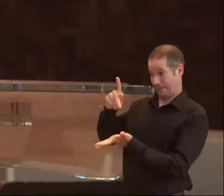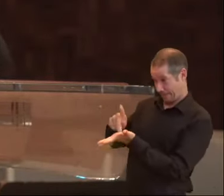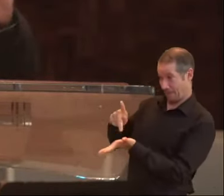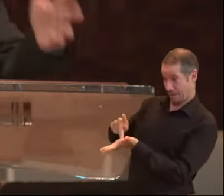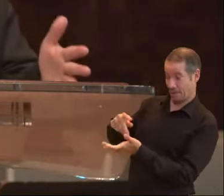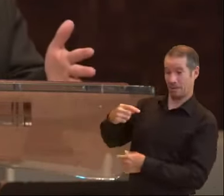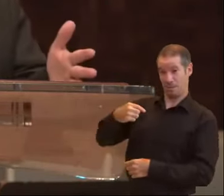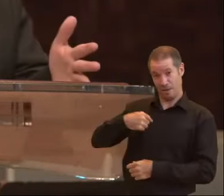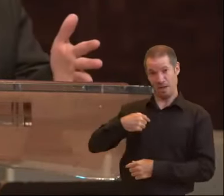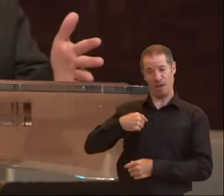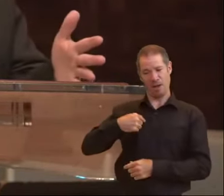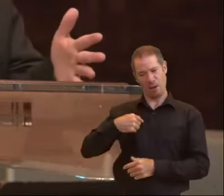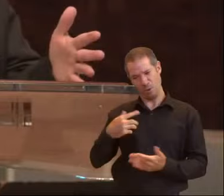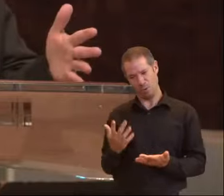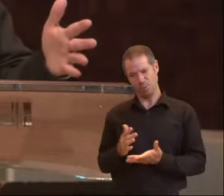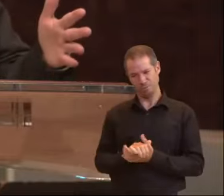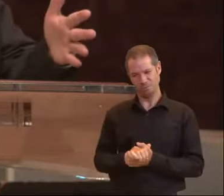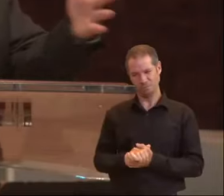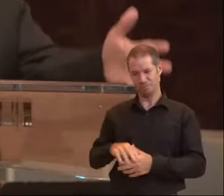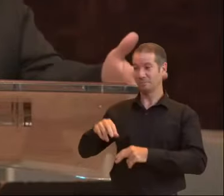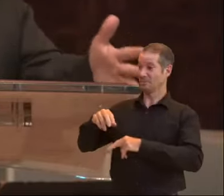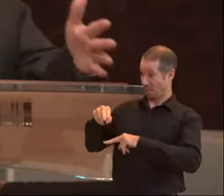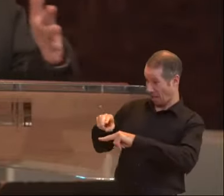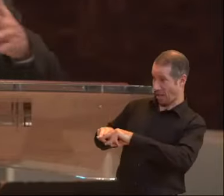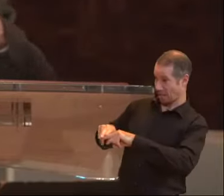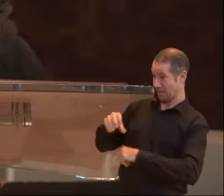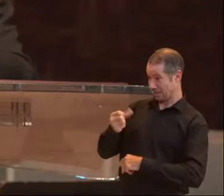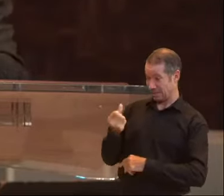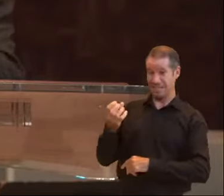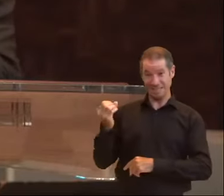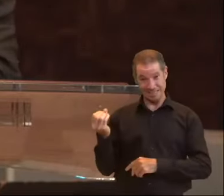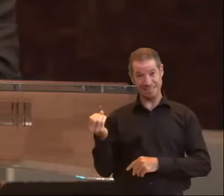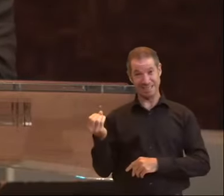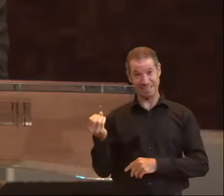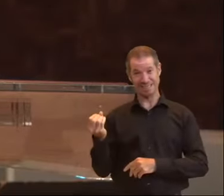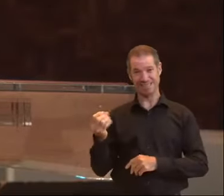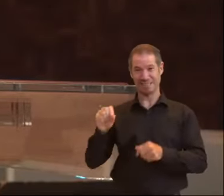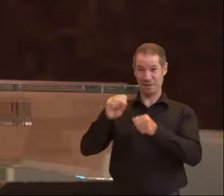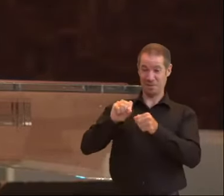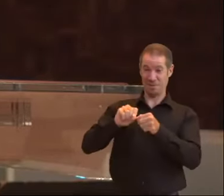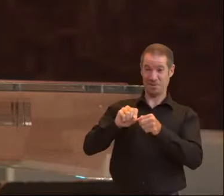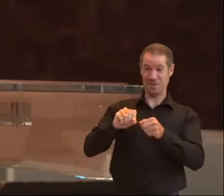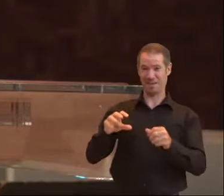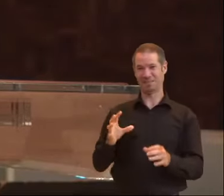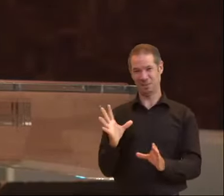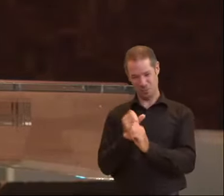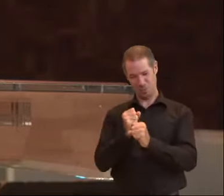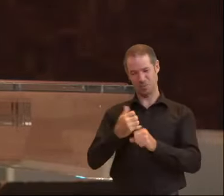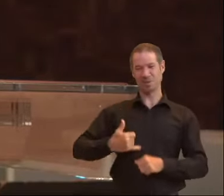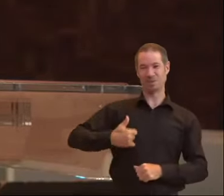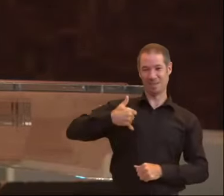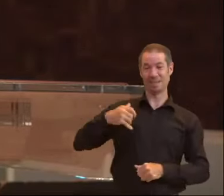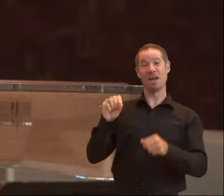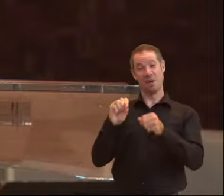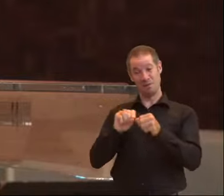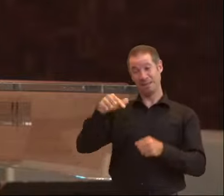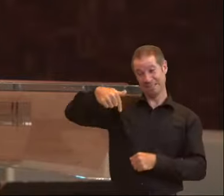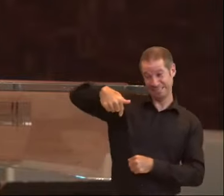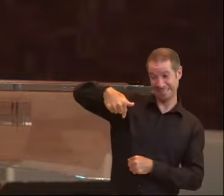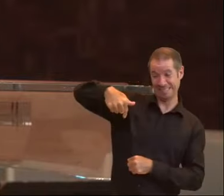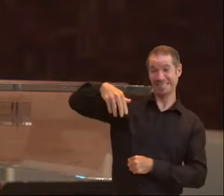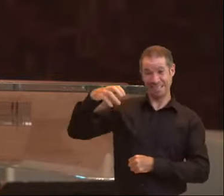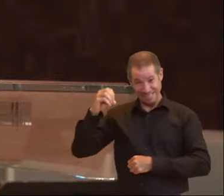verdadeiramente eu sentei. 60, você 60 quando faz 60. Quando você faz